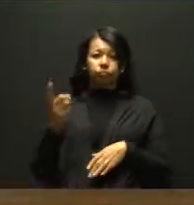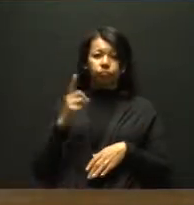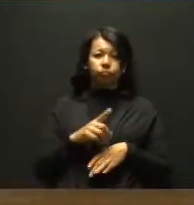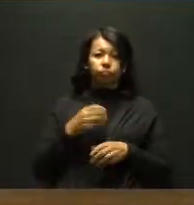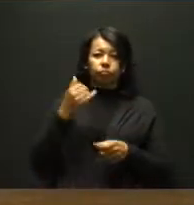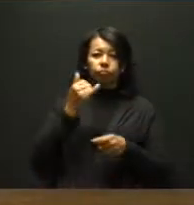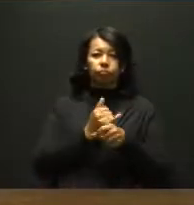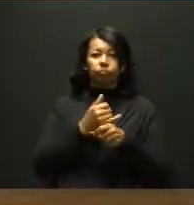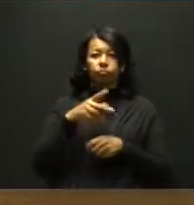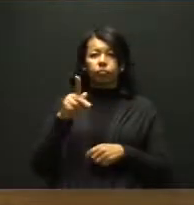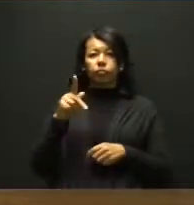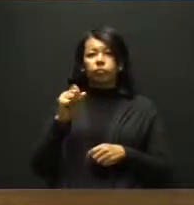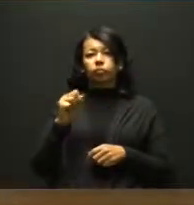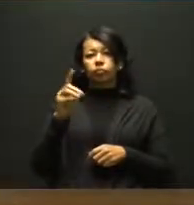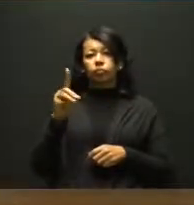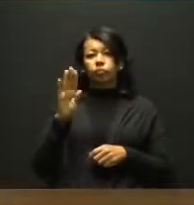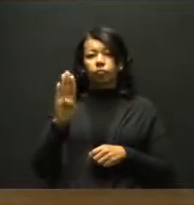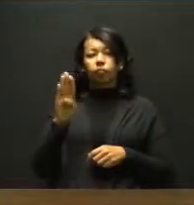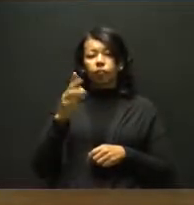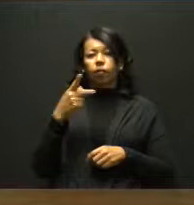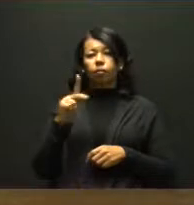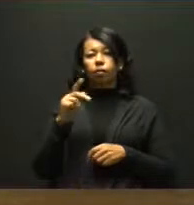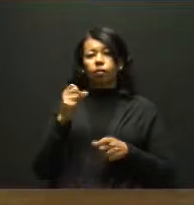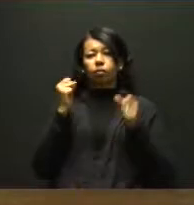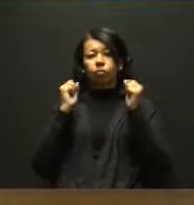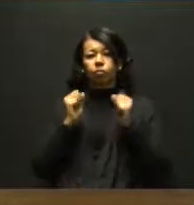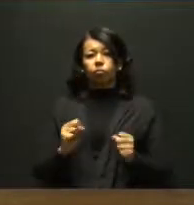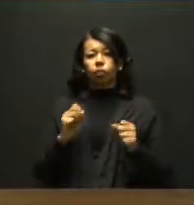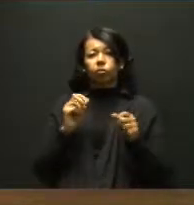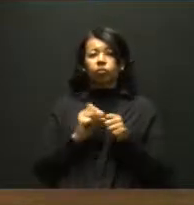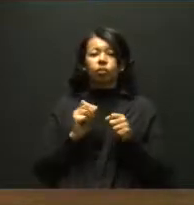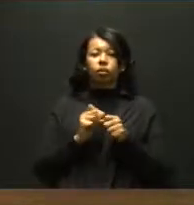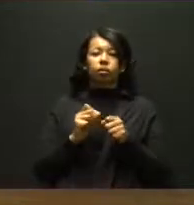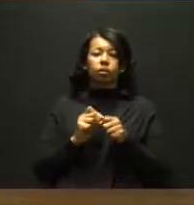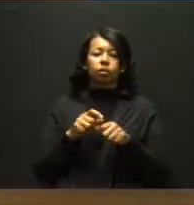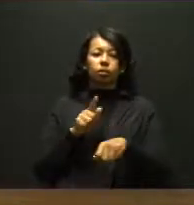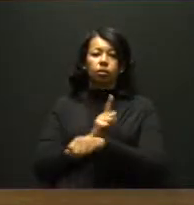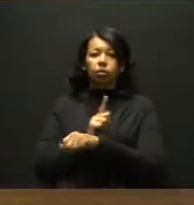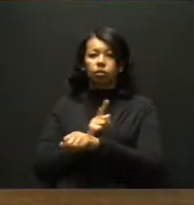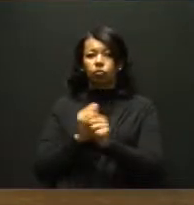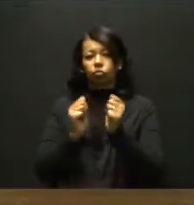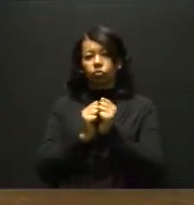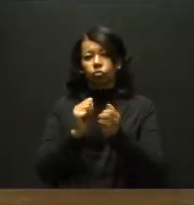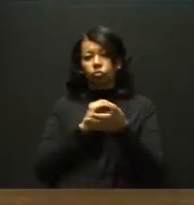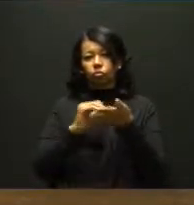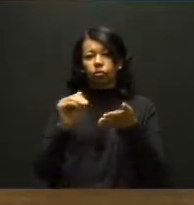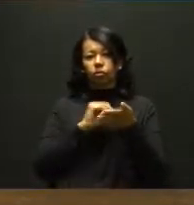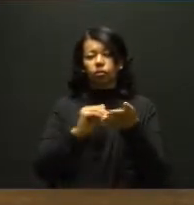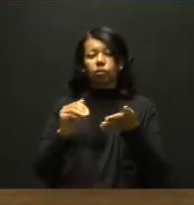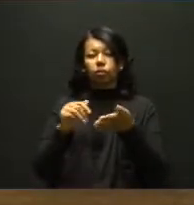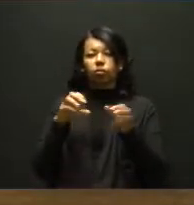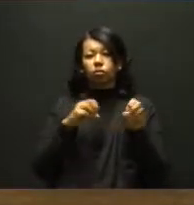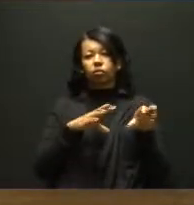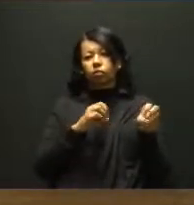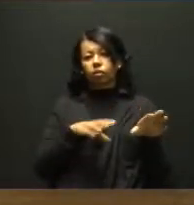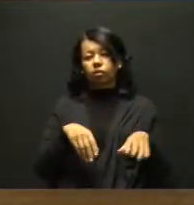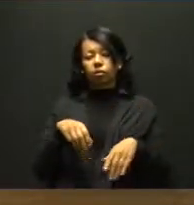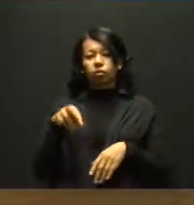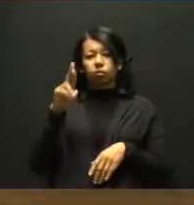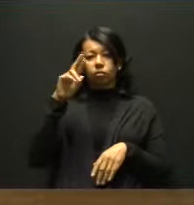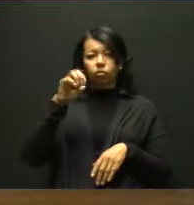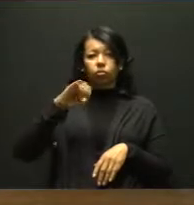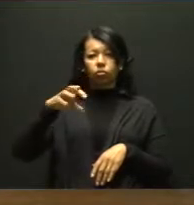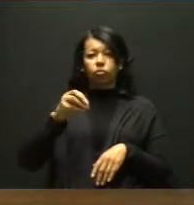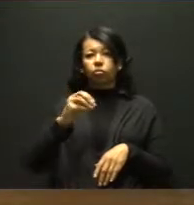do psdb que vocês possam fazer gestão junto com joão bosco